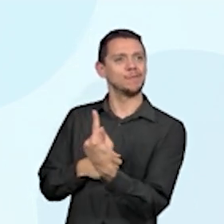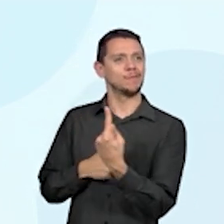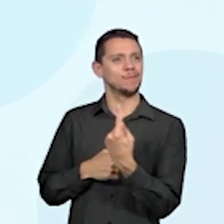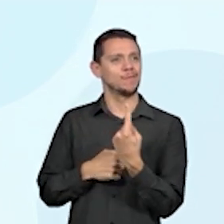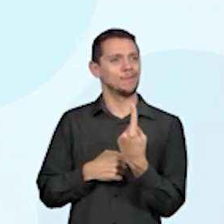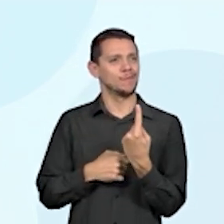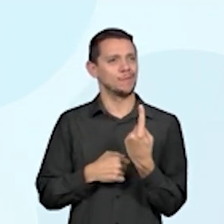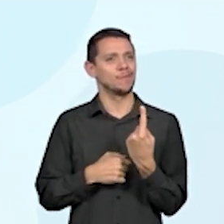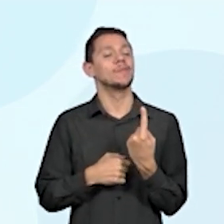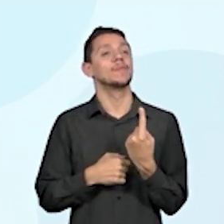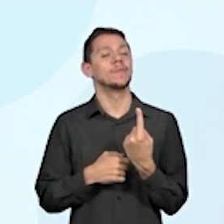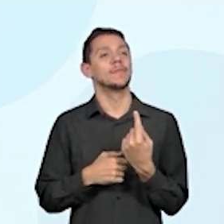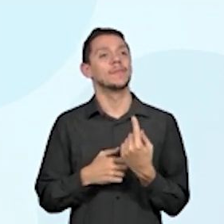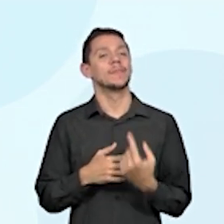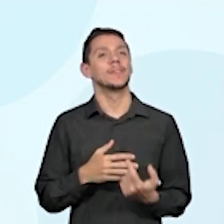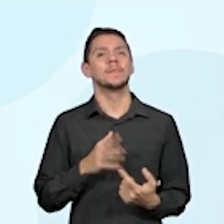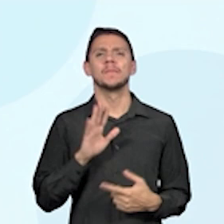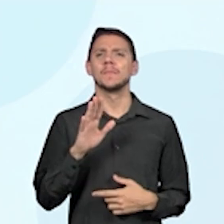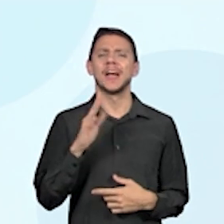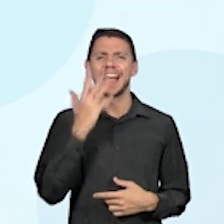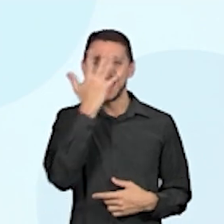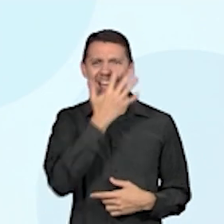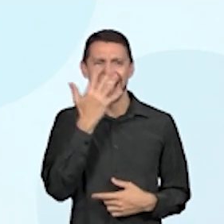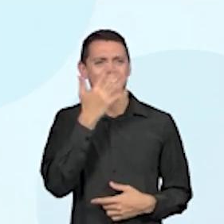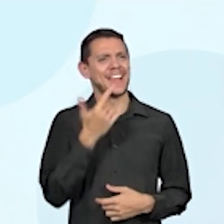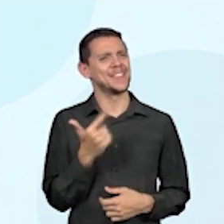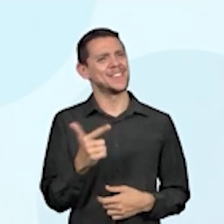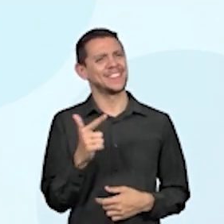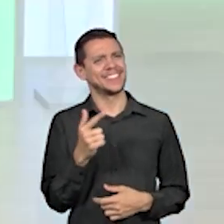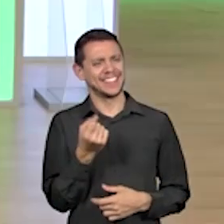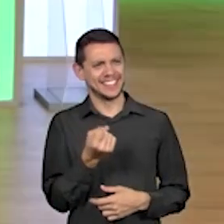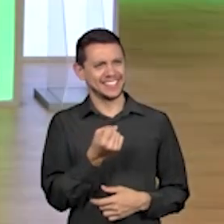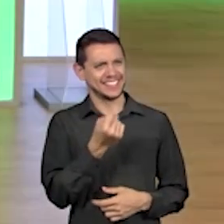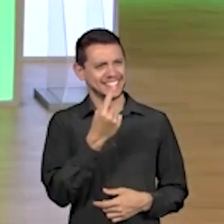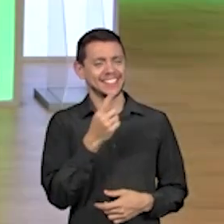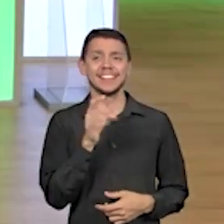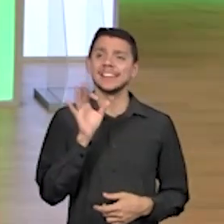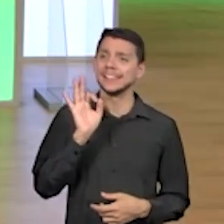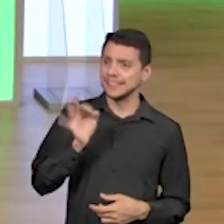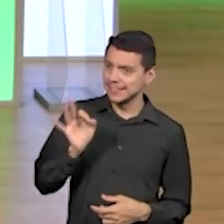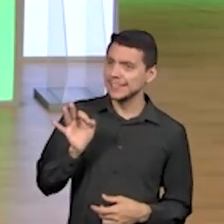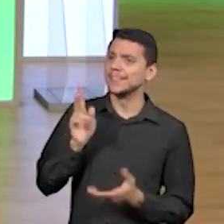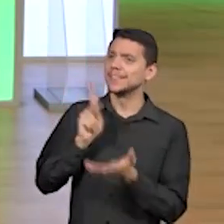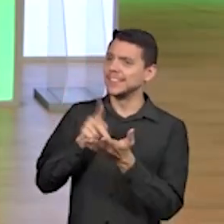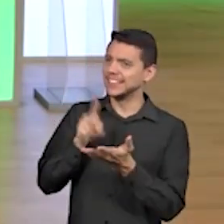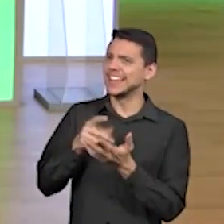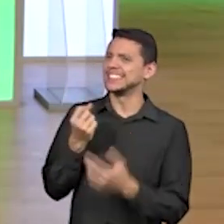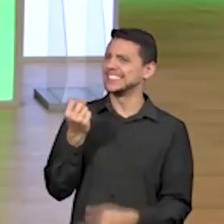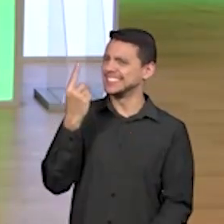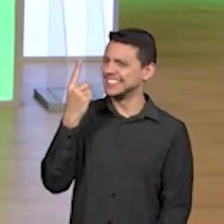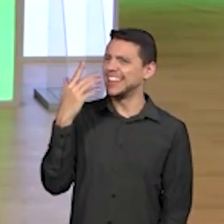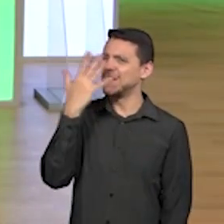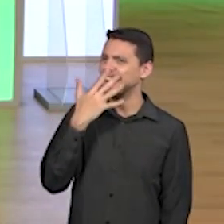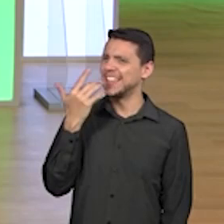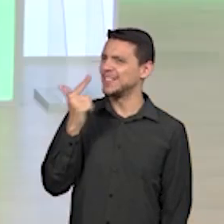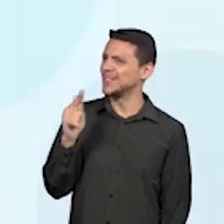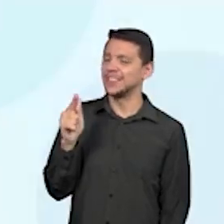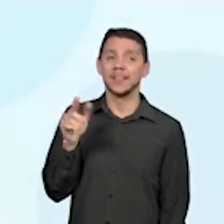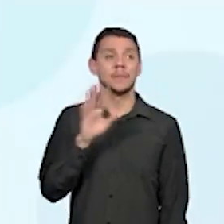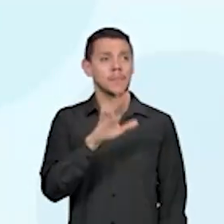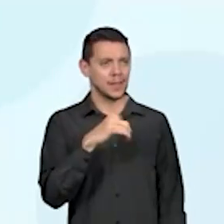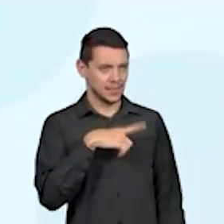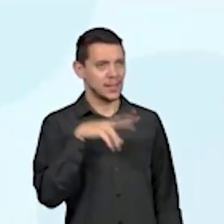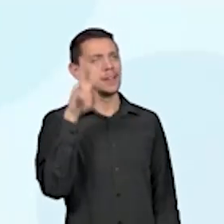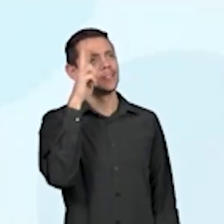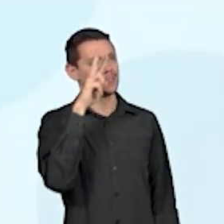mas eles estão sem cara, não é, professora Fran? Verdade, tem algo estranho aí, professor. Tem, eles estão sem cara, mas tem uma história acontecendo, tem uma